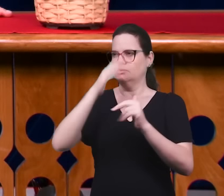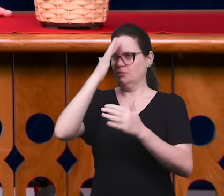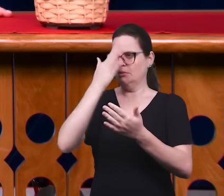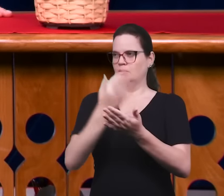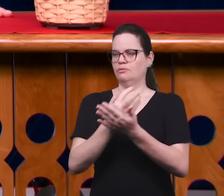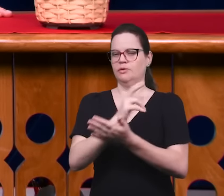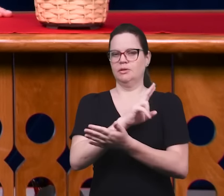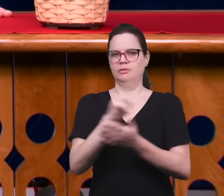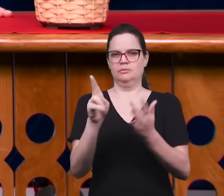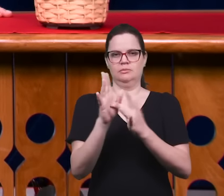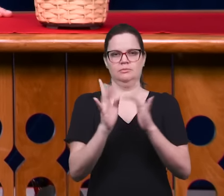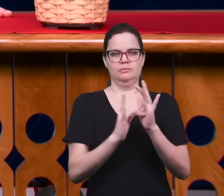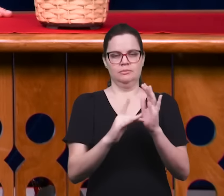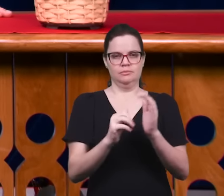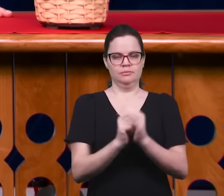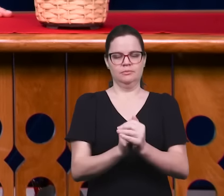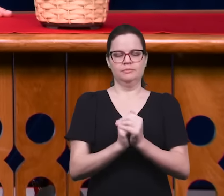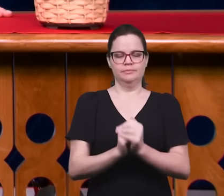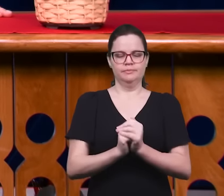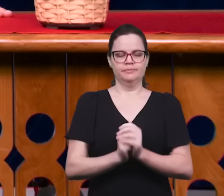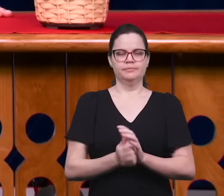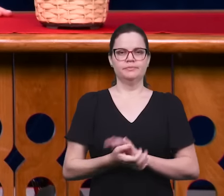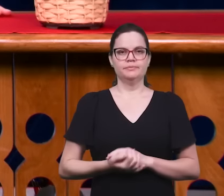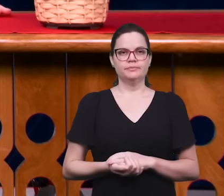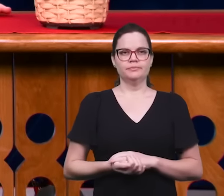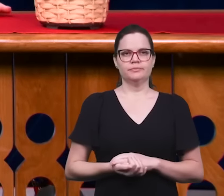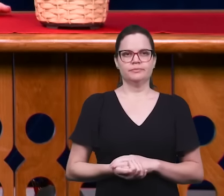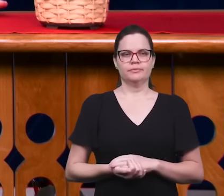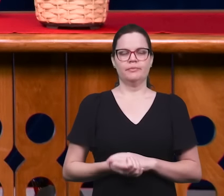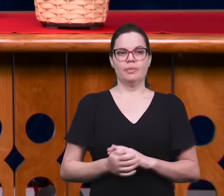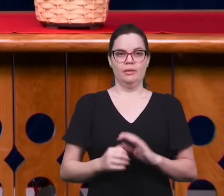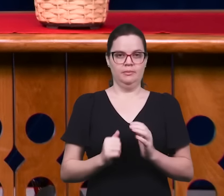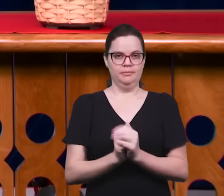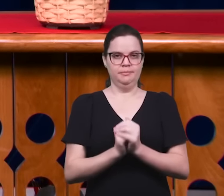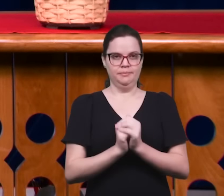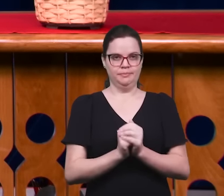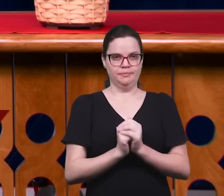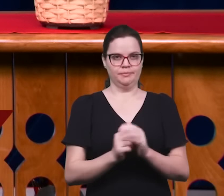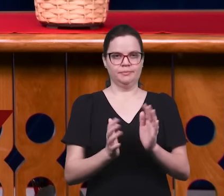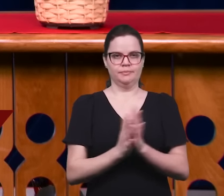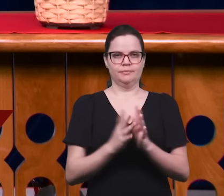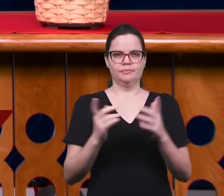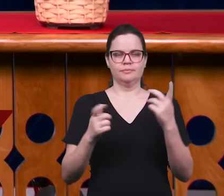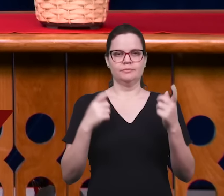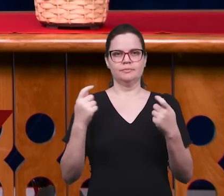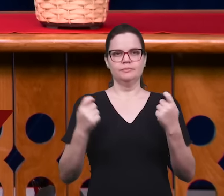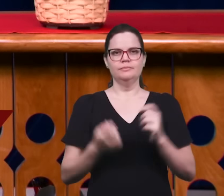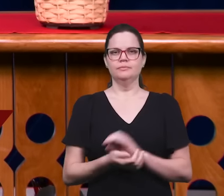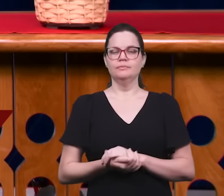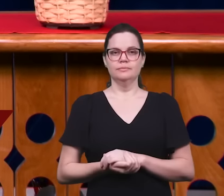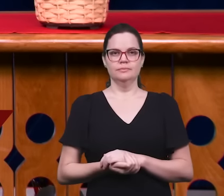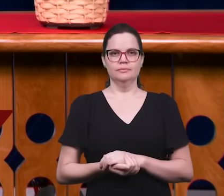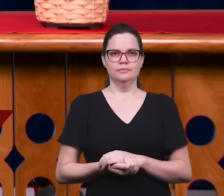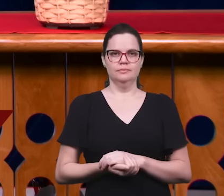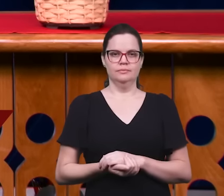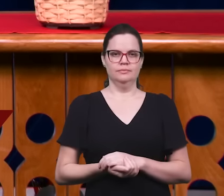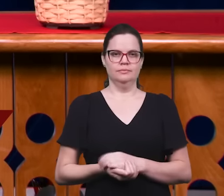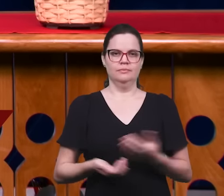em nome do Senhor Jesus. Amém. Amém. Bendito seja o nome do Senhor. Nesta